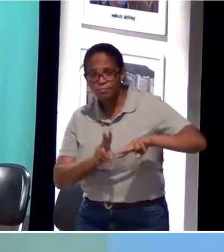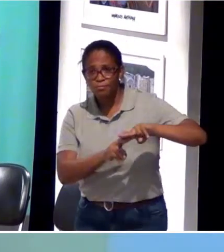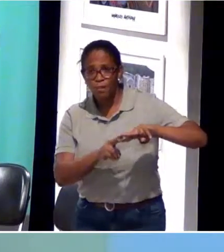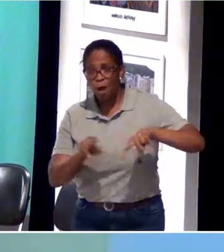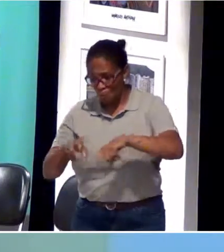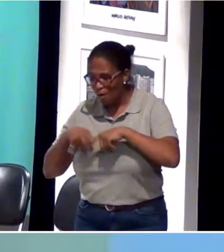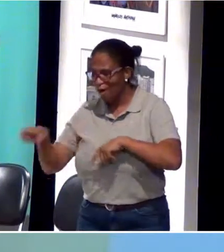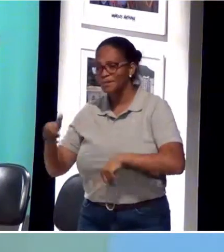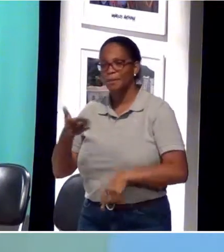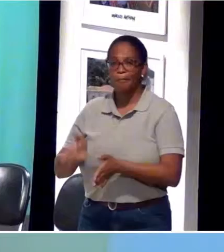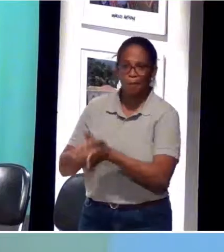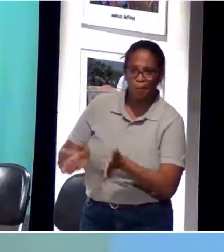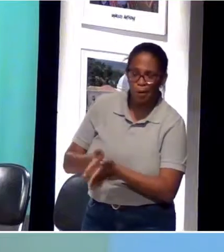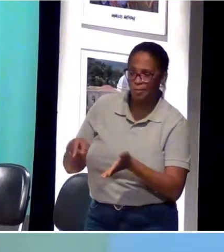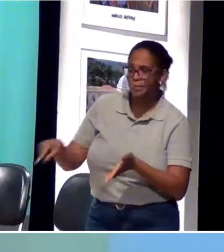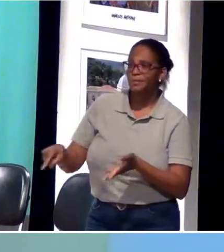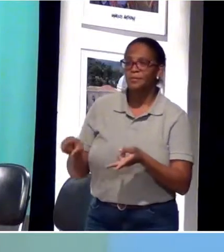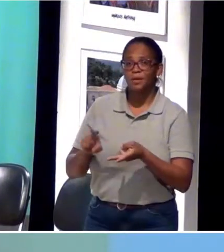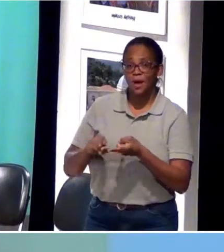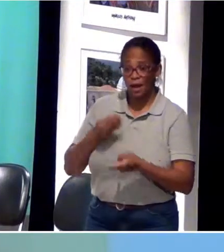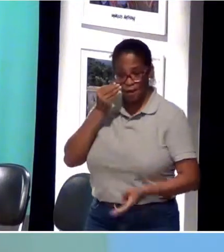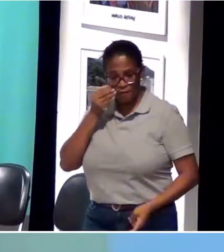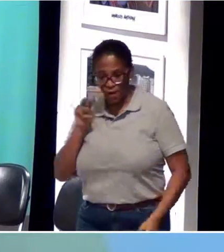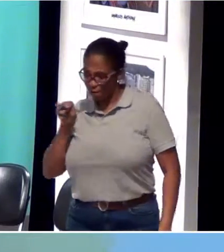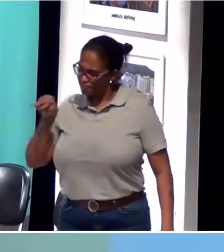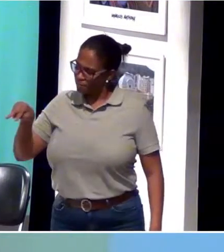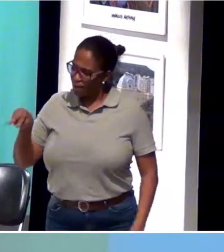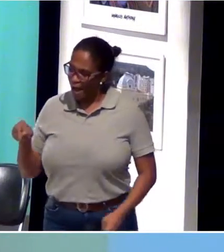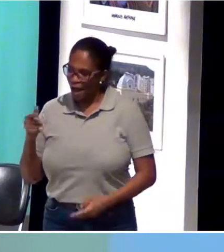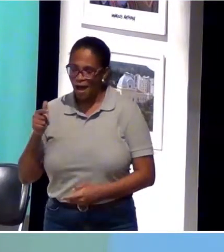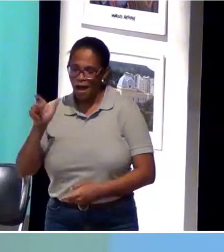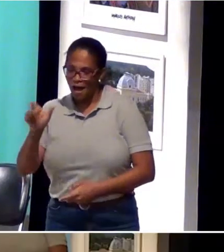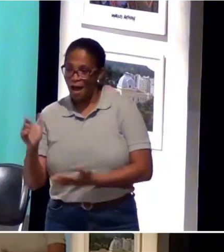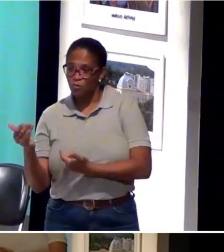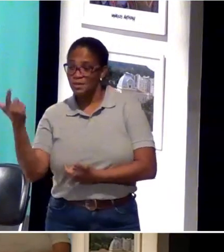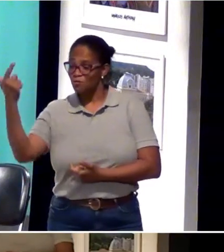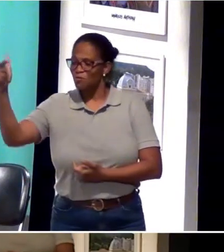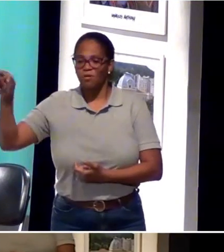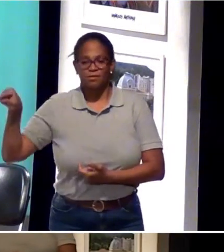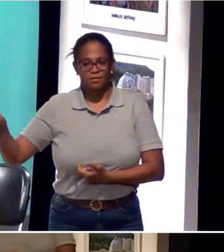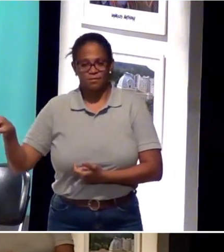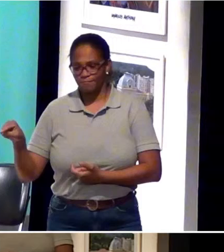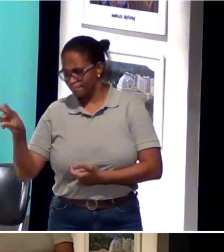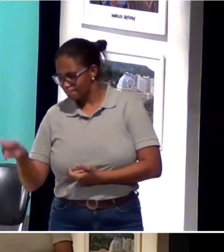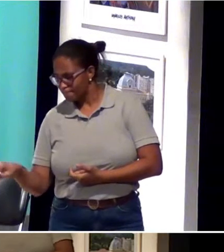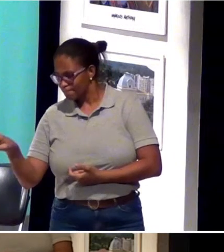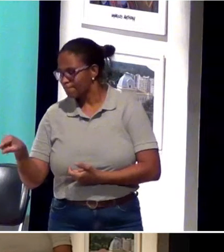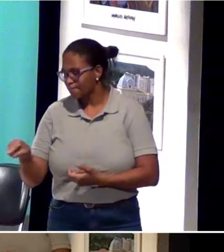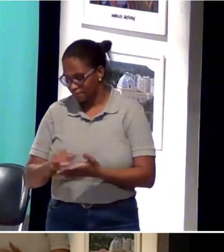porque é pobre e poder chegar num outro adolescente, que é nesse olhar para o adolescente, né?